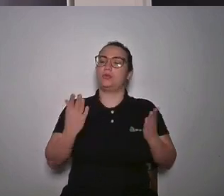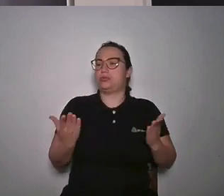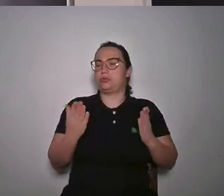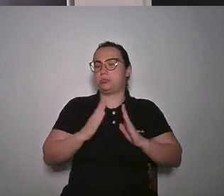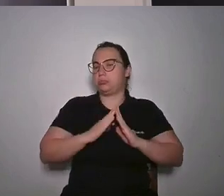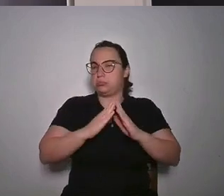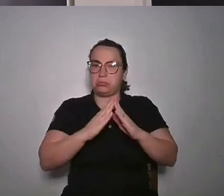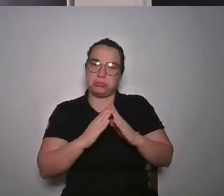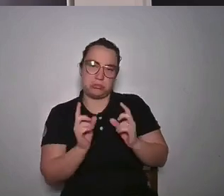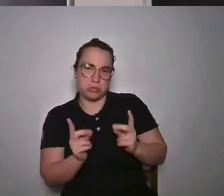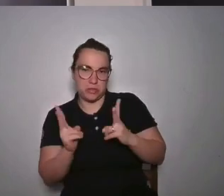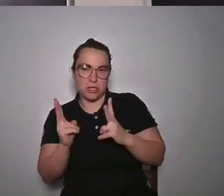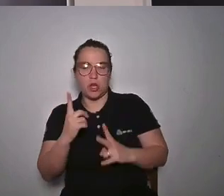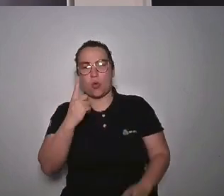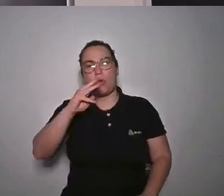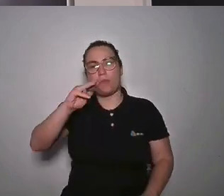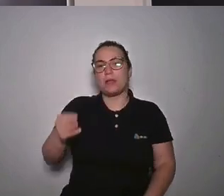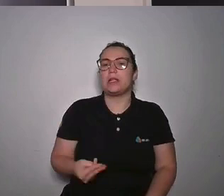município,